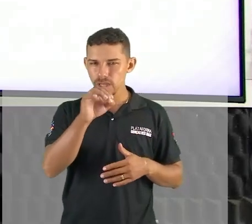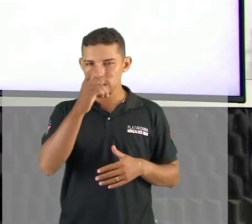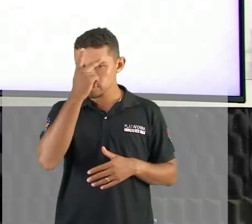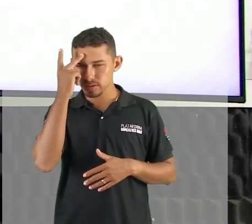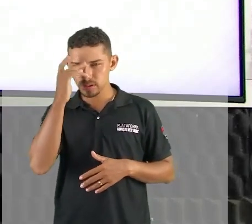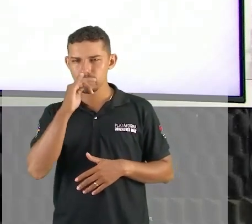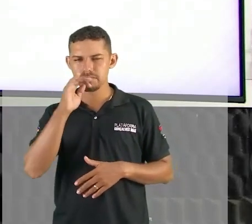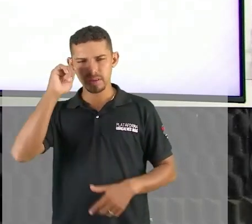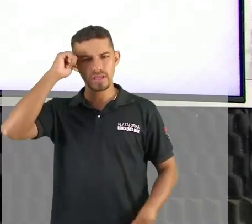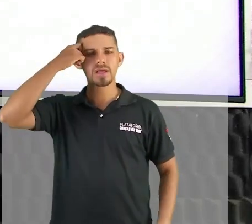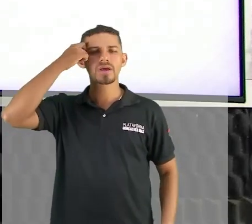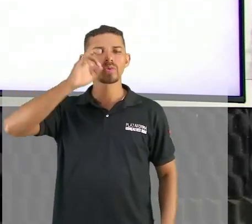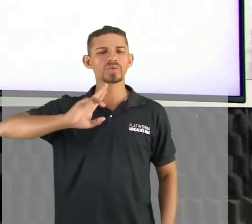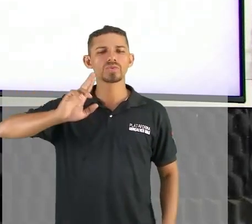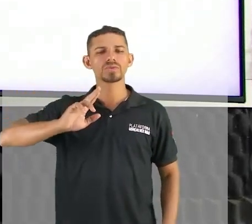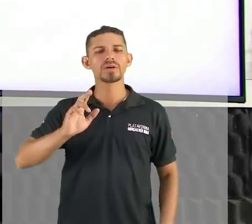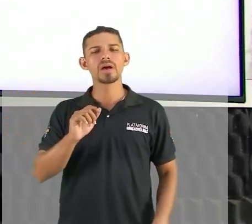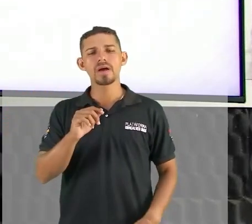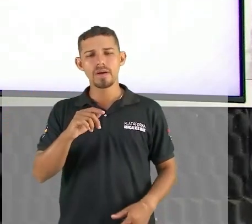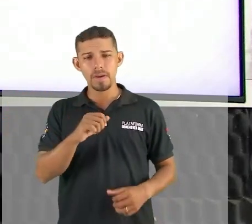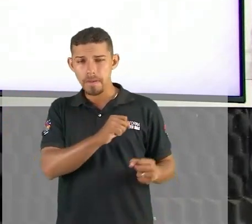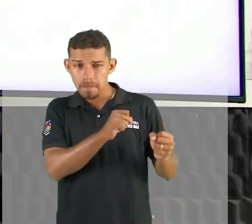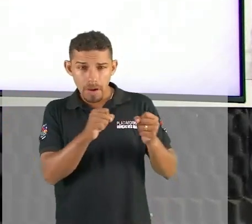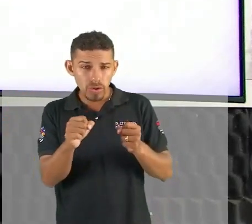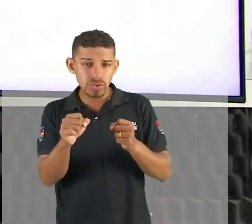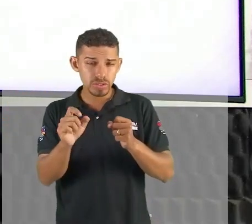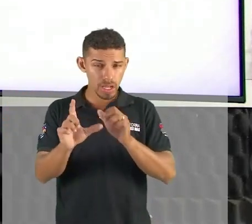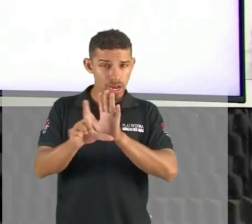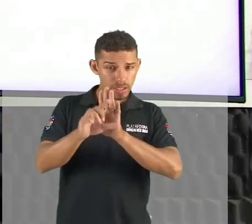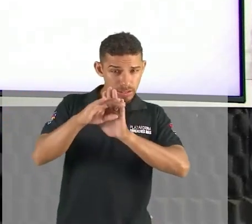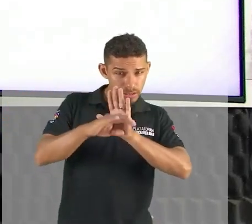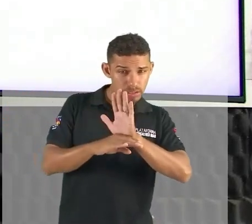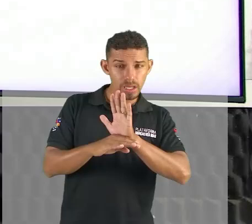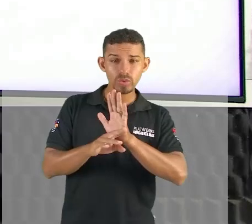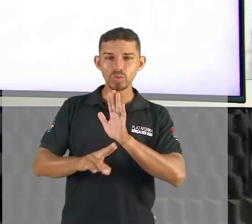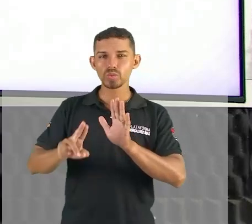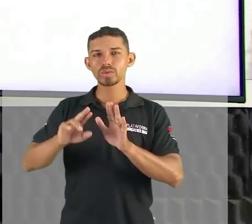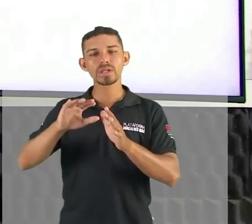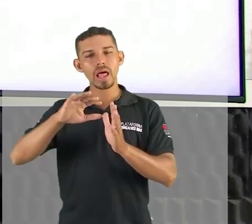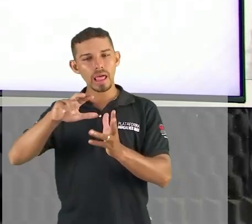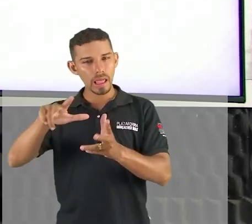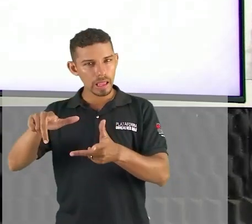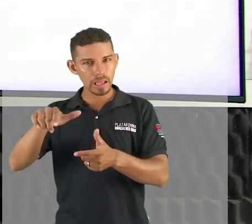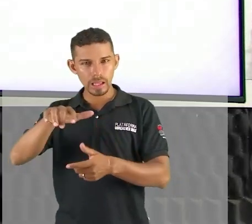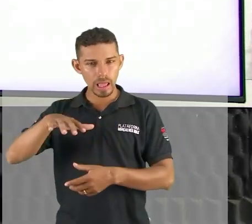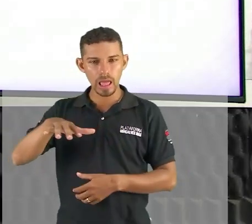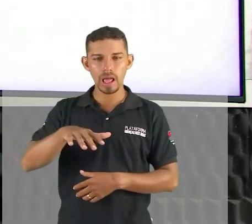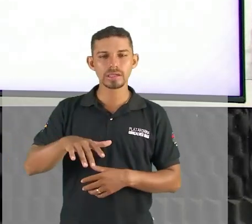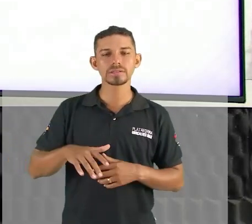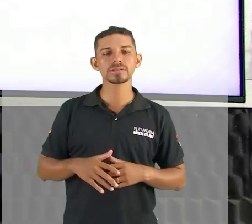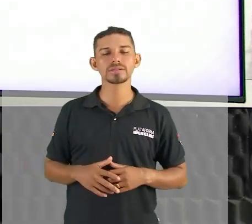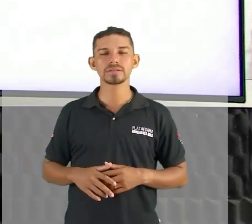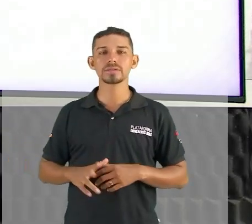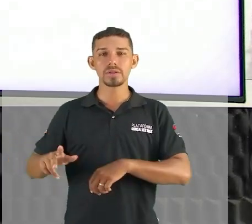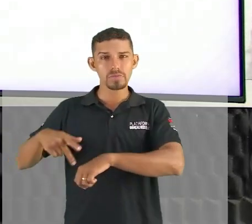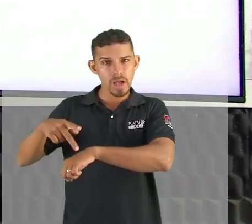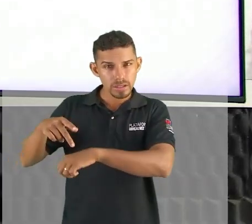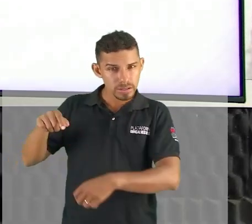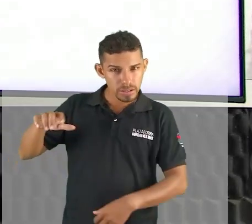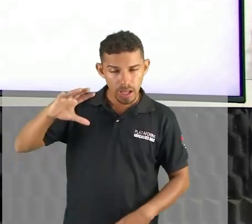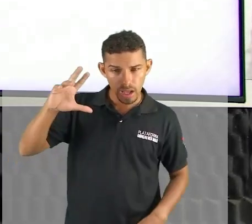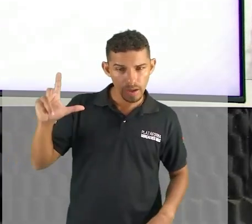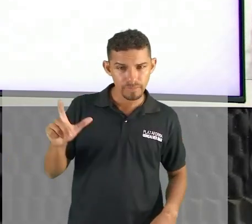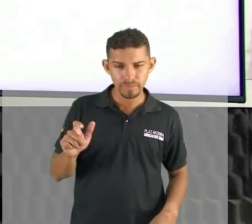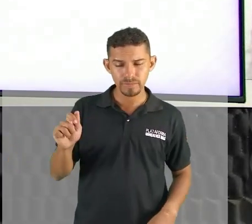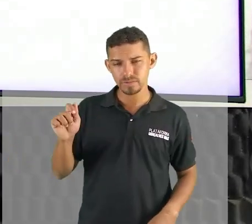posse legítima do uso da terra. Isso era um problema dentro desse momento, desse regime de apartheid, né?